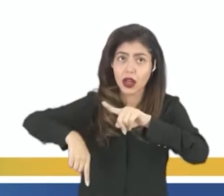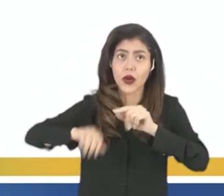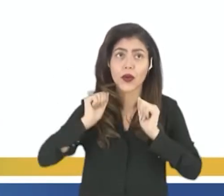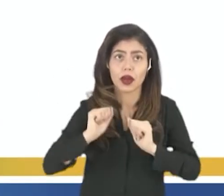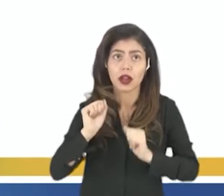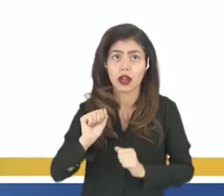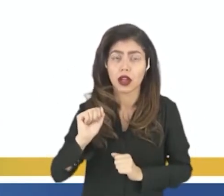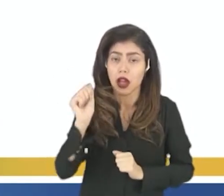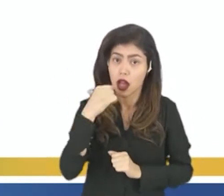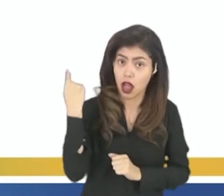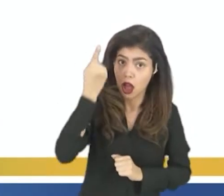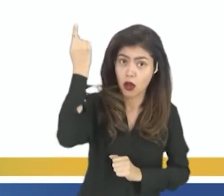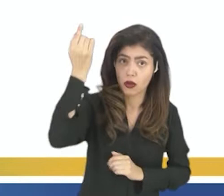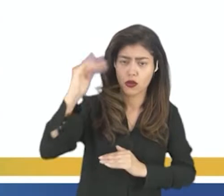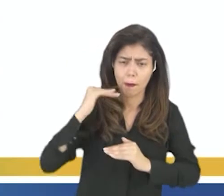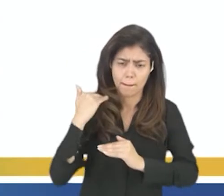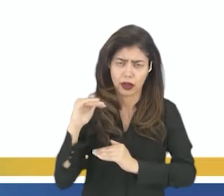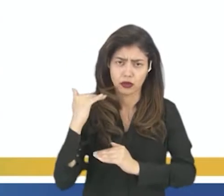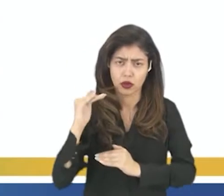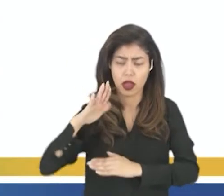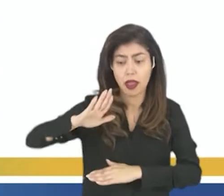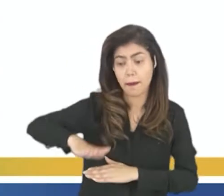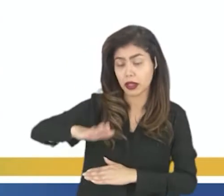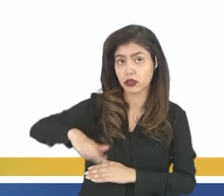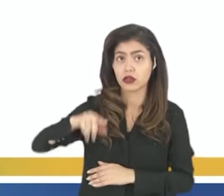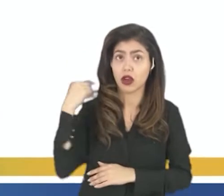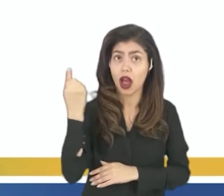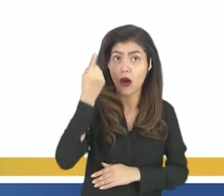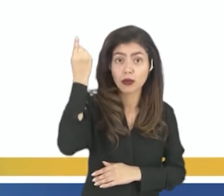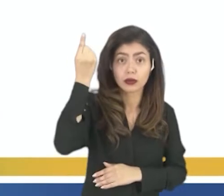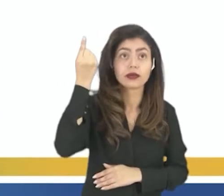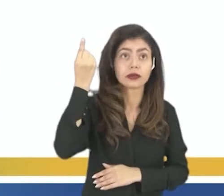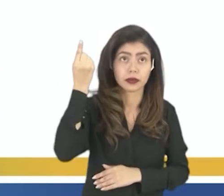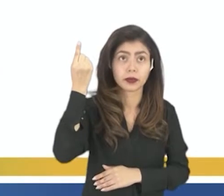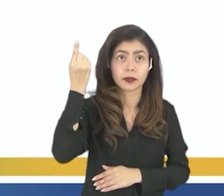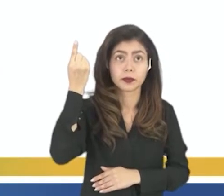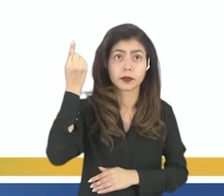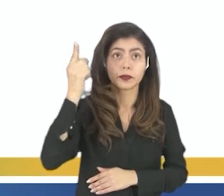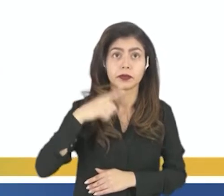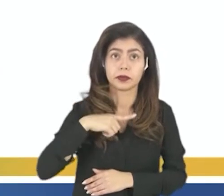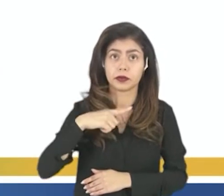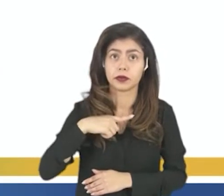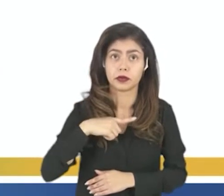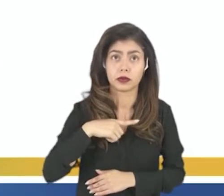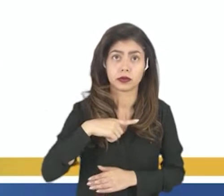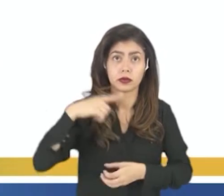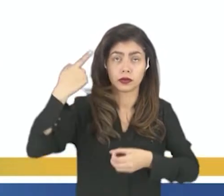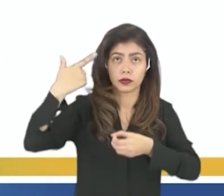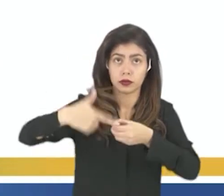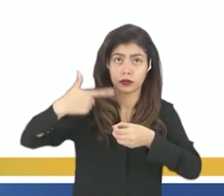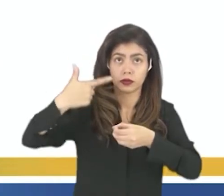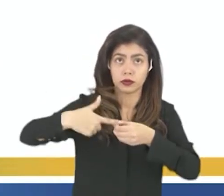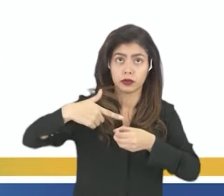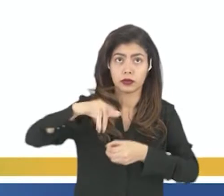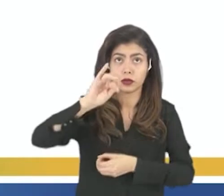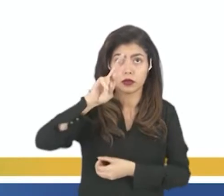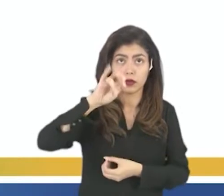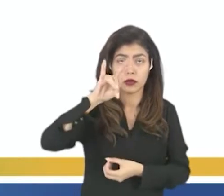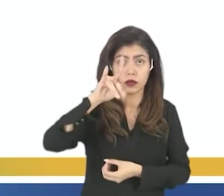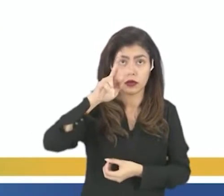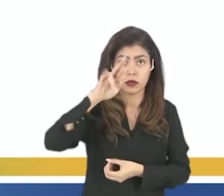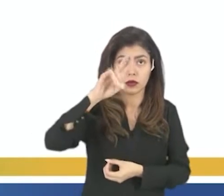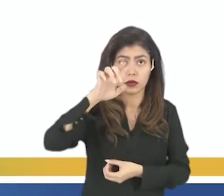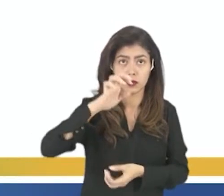então pode ser um nível alto Médio e baixo nível alto a gente tem elementos combustíveis irradiadores